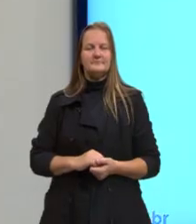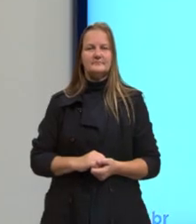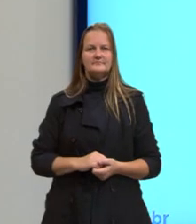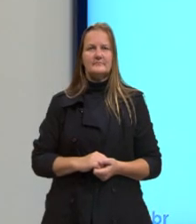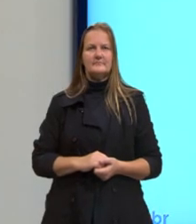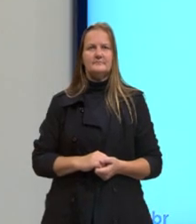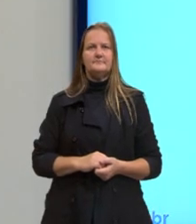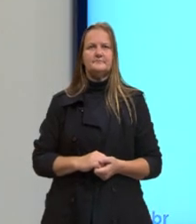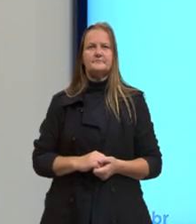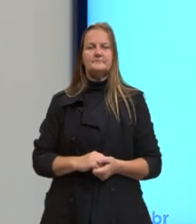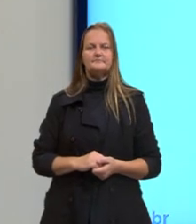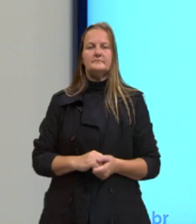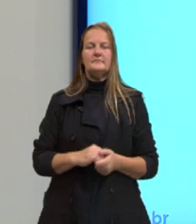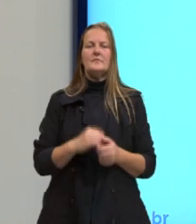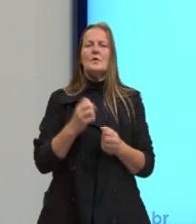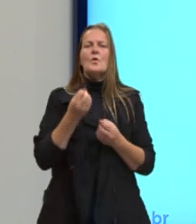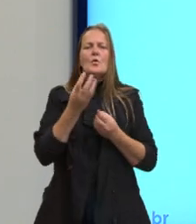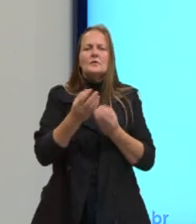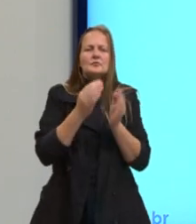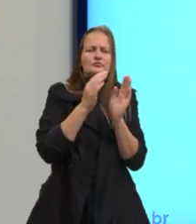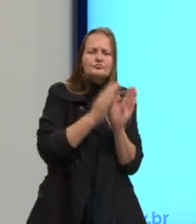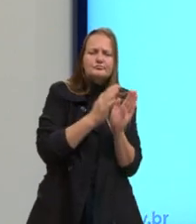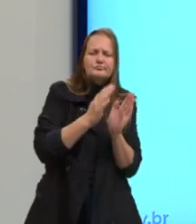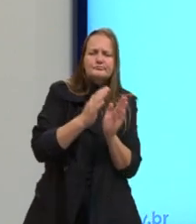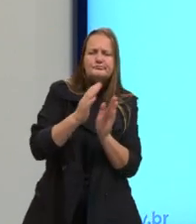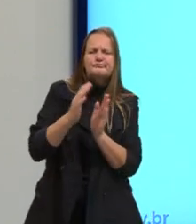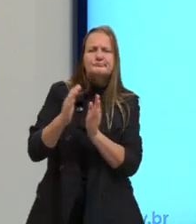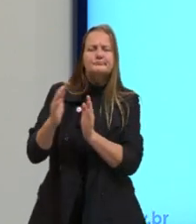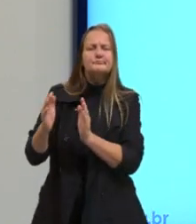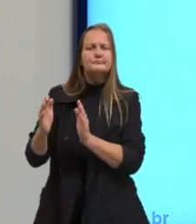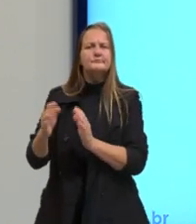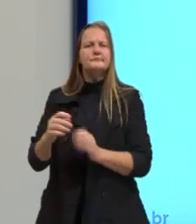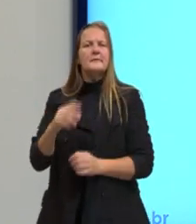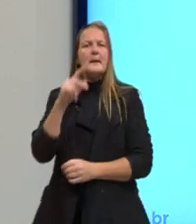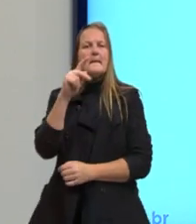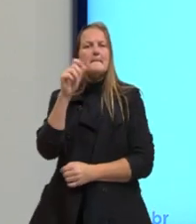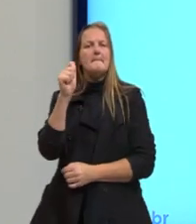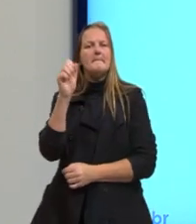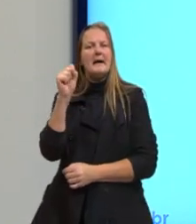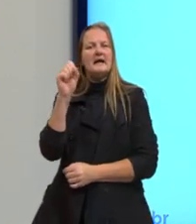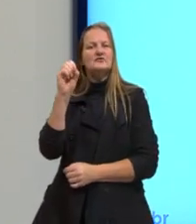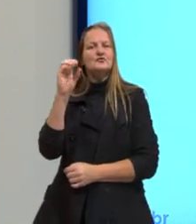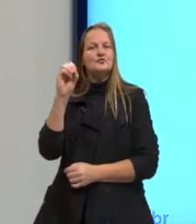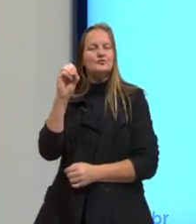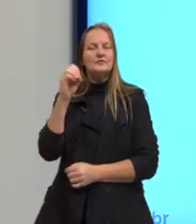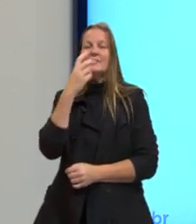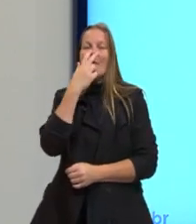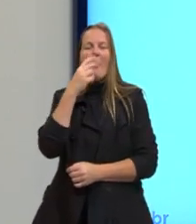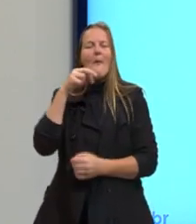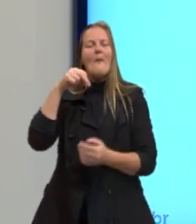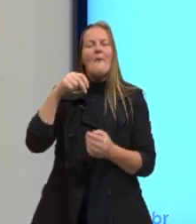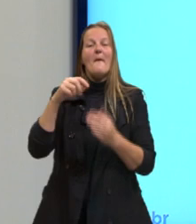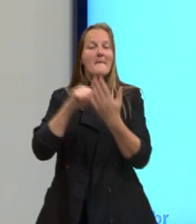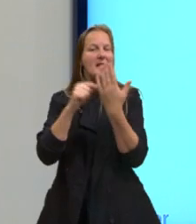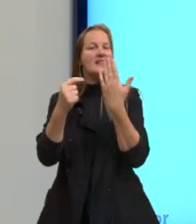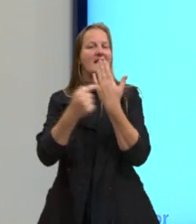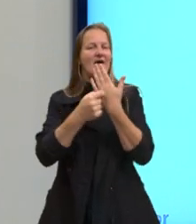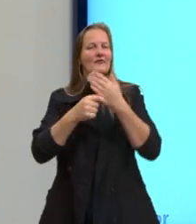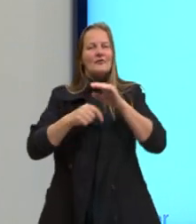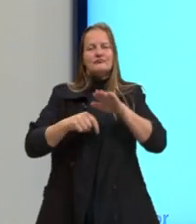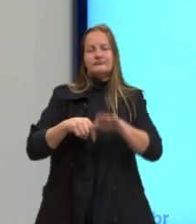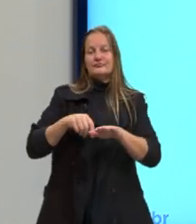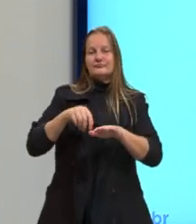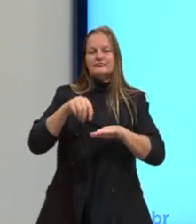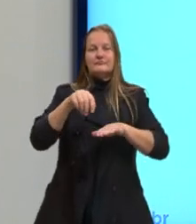City passo a passo essa questão que estou colocando citar passo a passo o significa que eu quero desafiar vocês ok